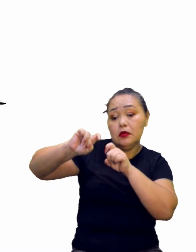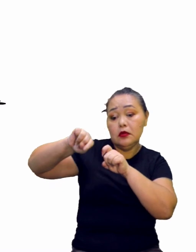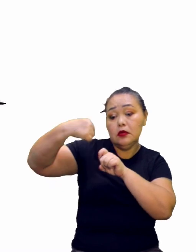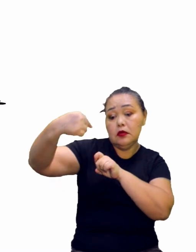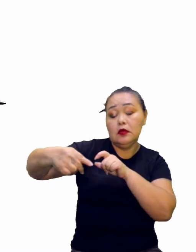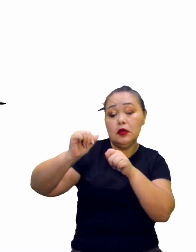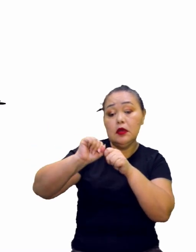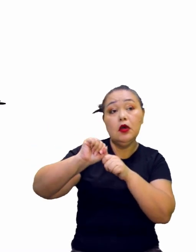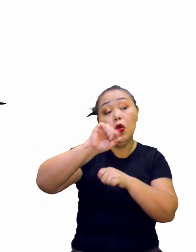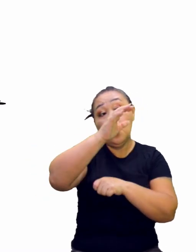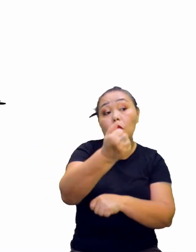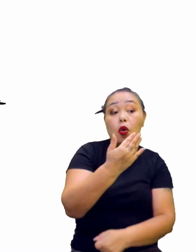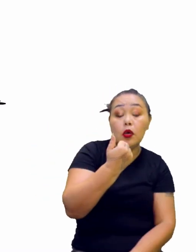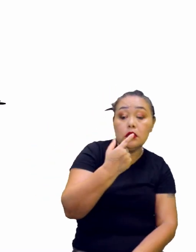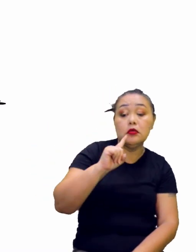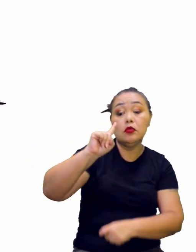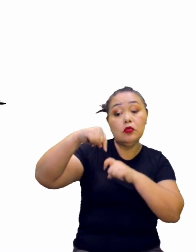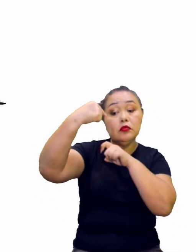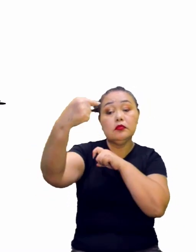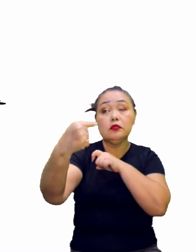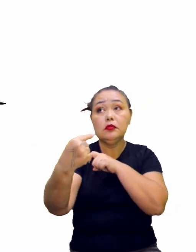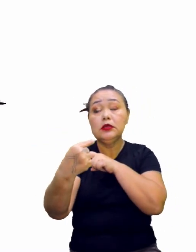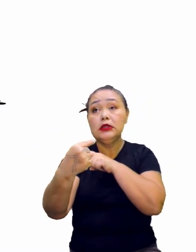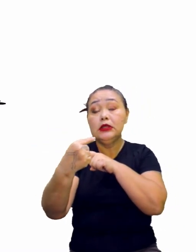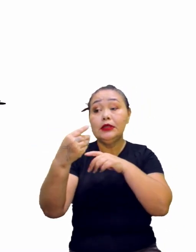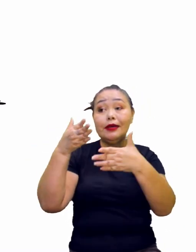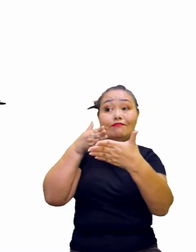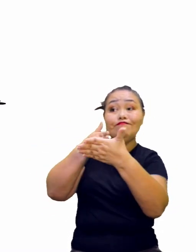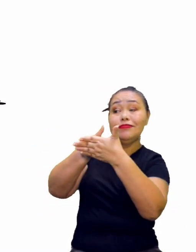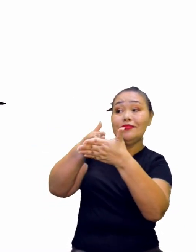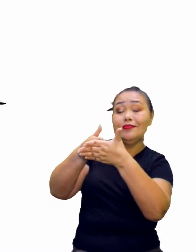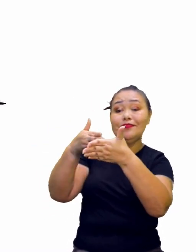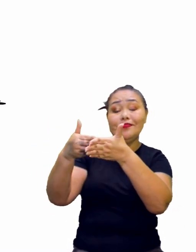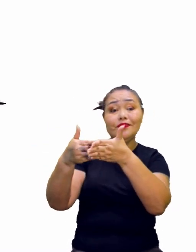de alimentação, sua forma de